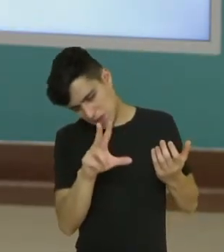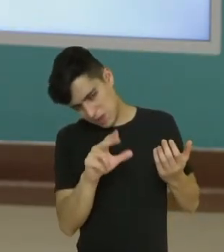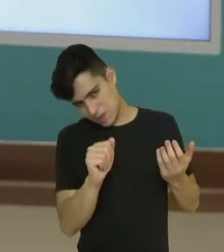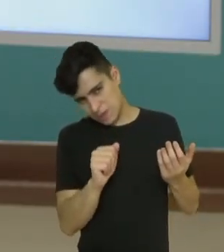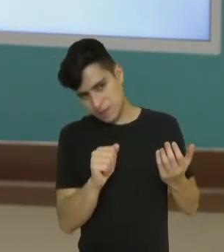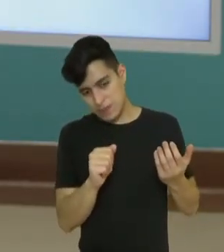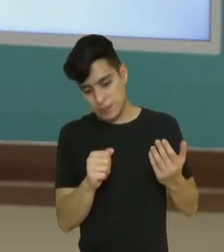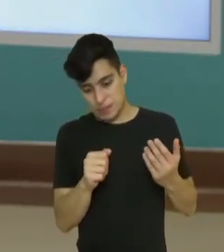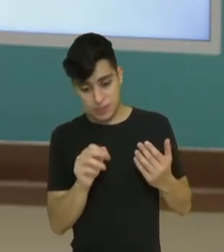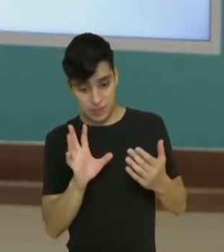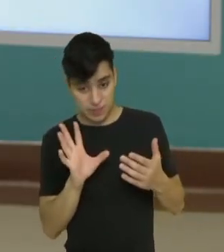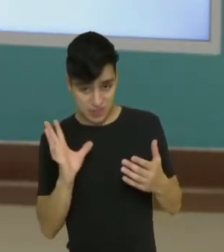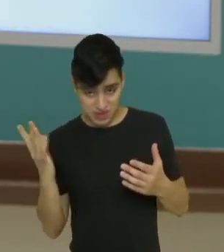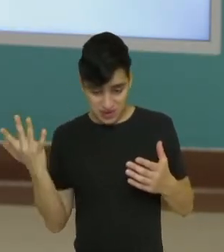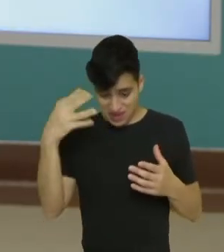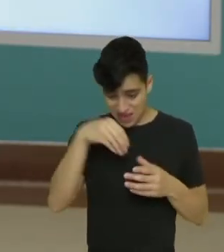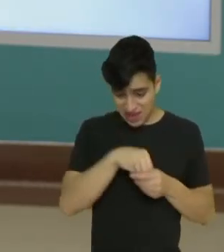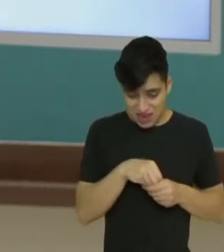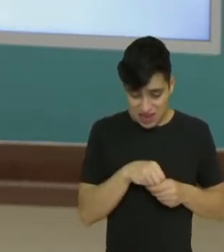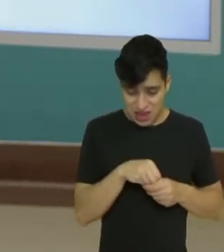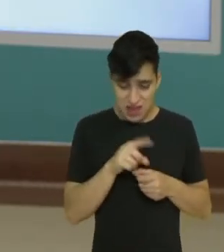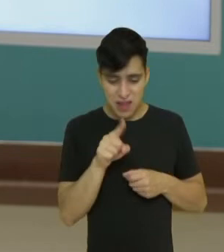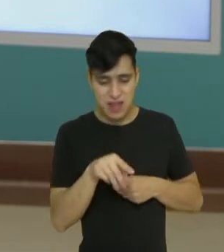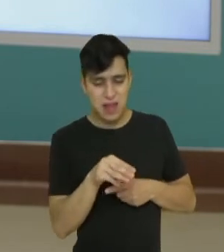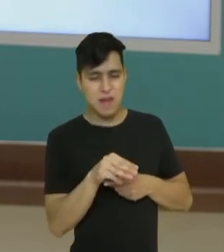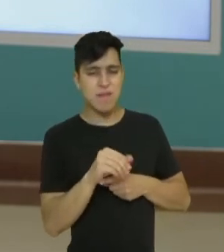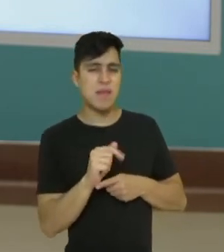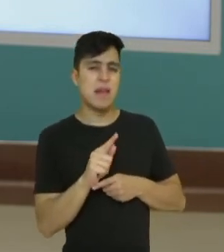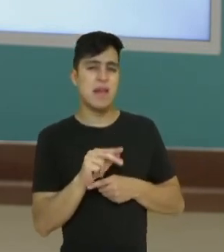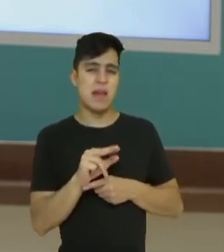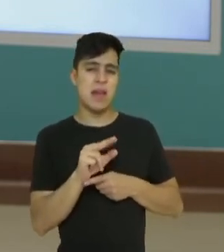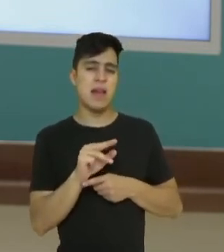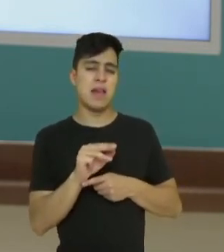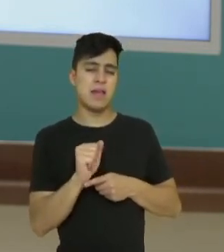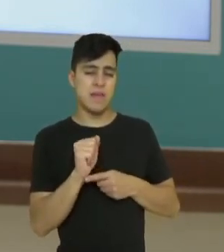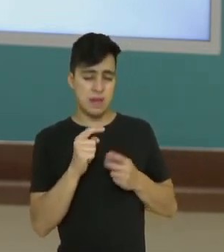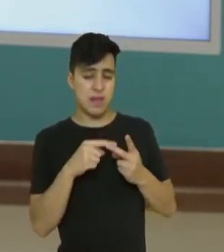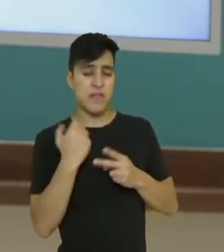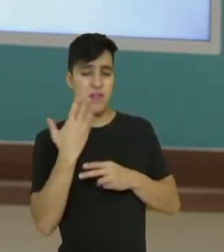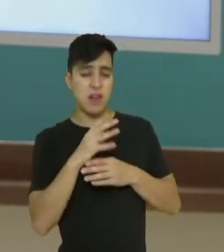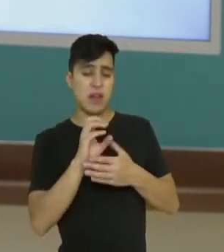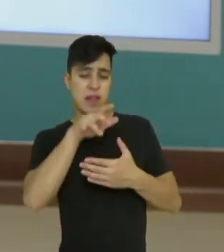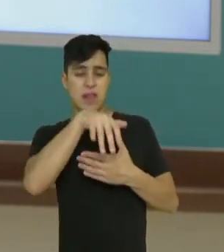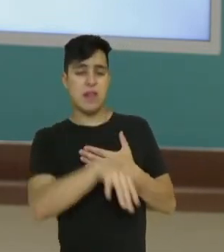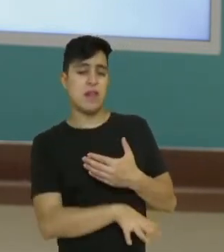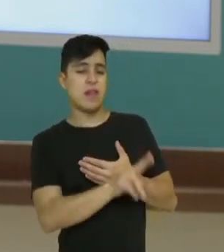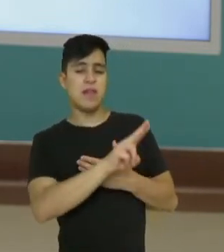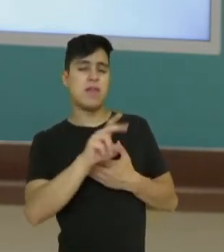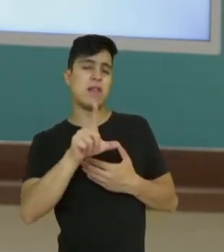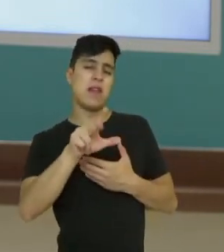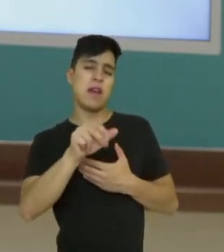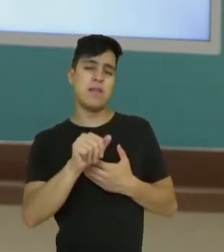no interior do nosso planeta ele se chama magma, no exterior, na superfície, ele se chama lava, mas é o mesmo